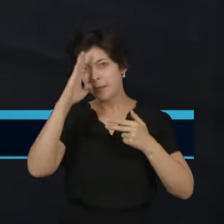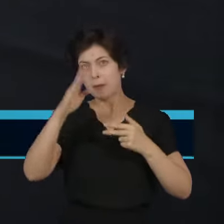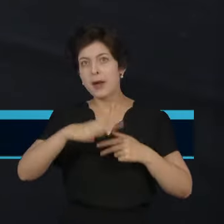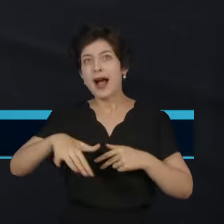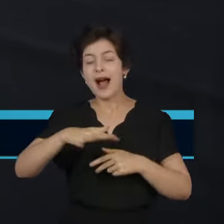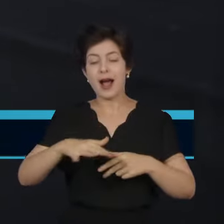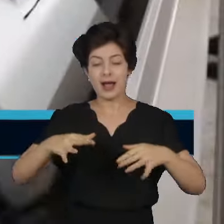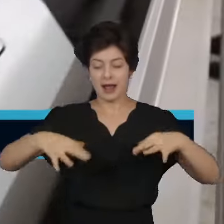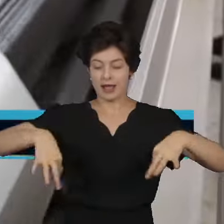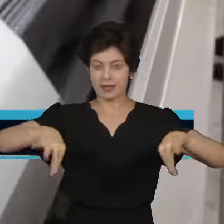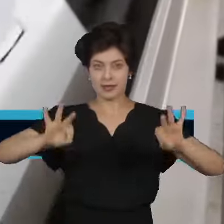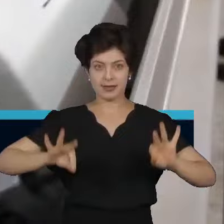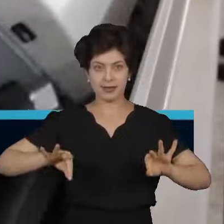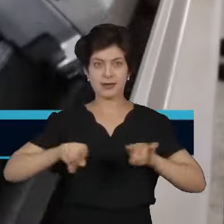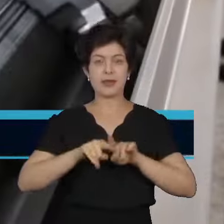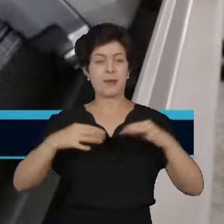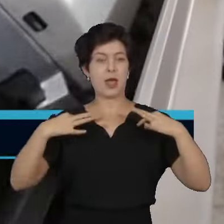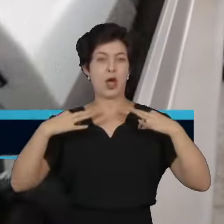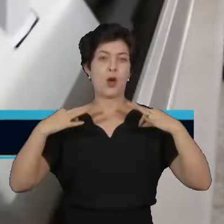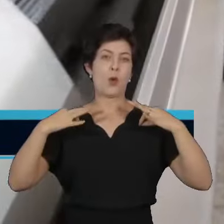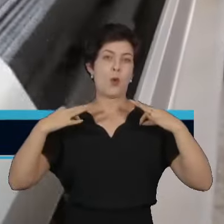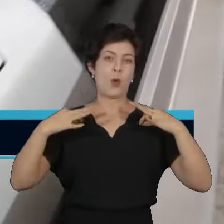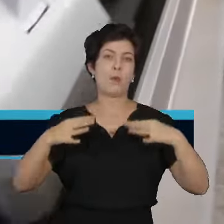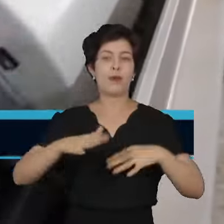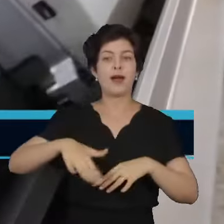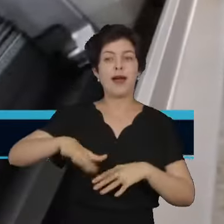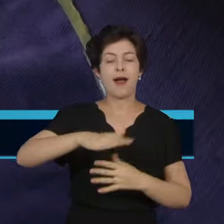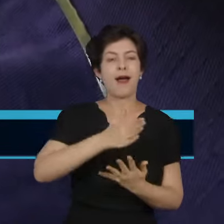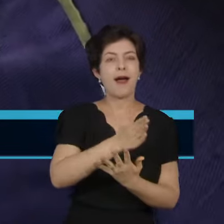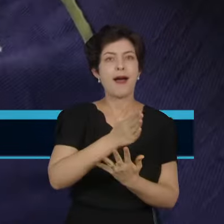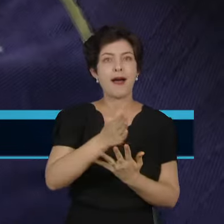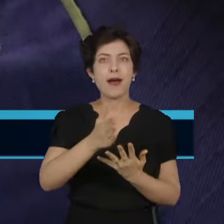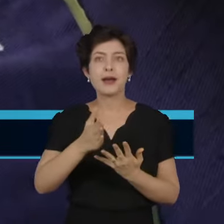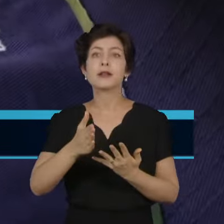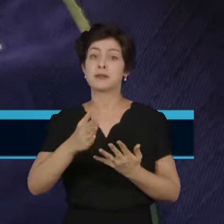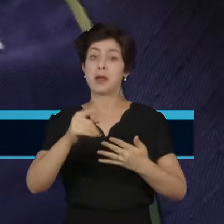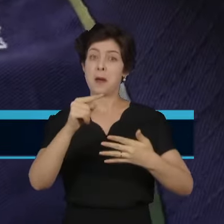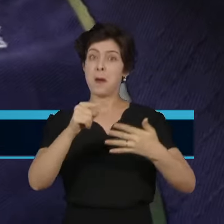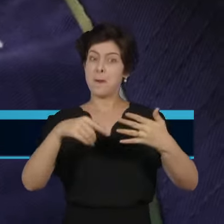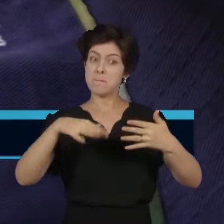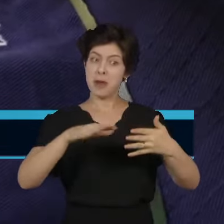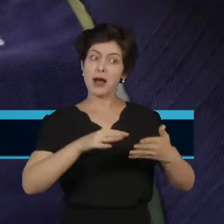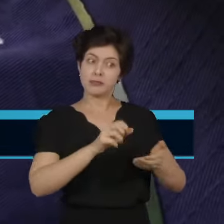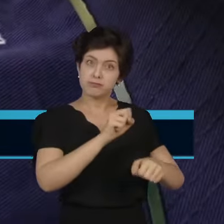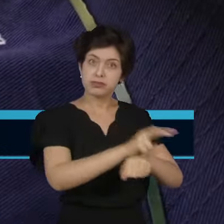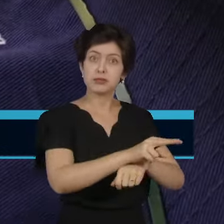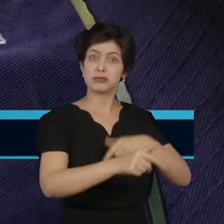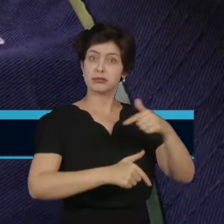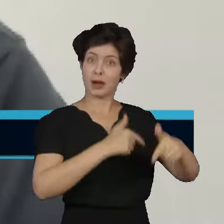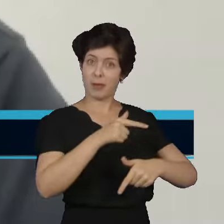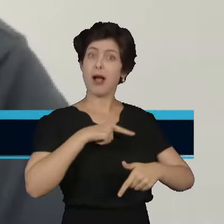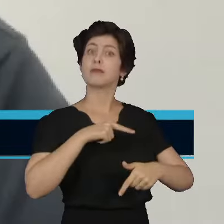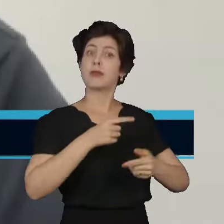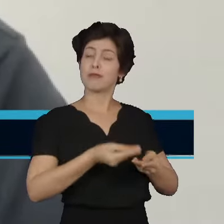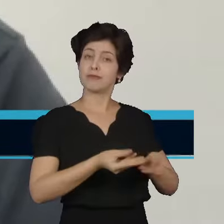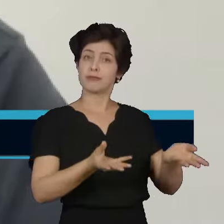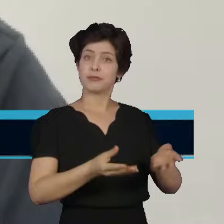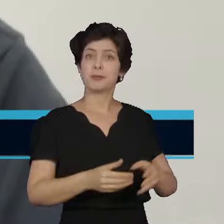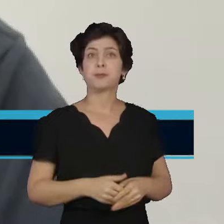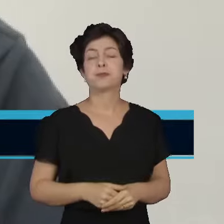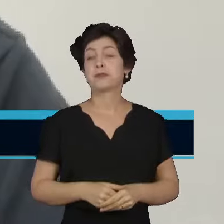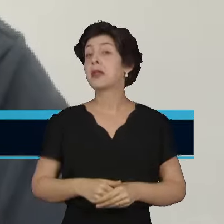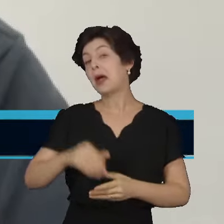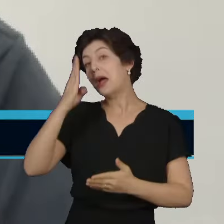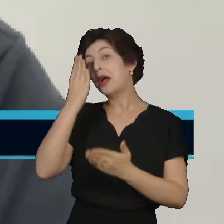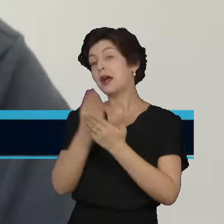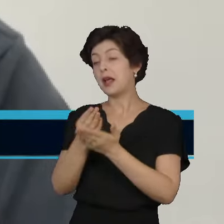indústria têxtil e de vestuário, setores que estão entre os que mais geram empregos no país. Então, nossa visão é de